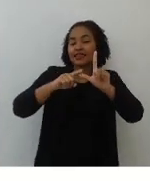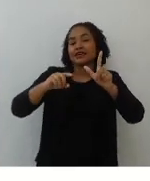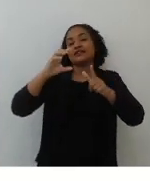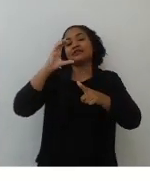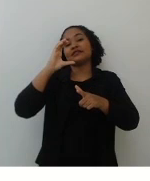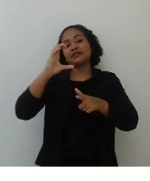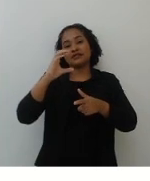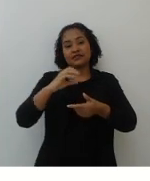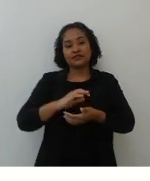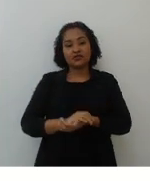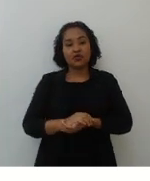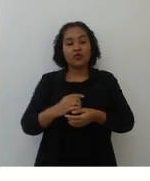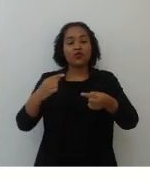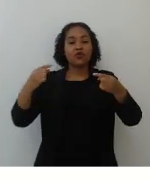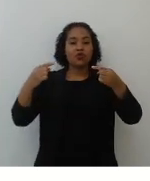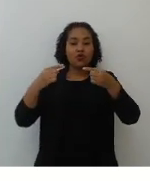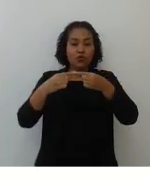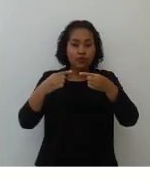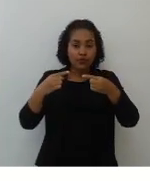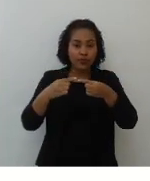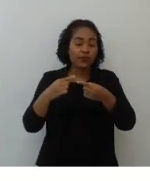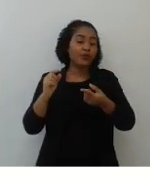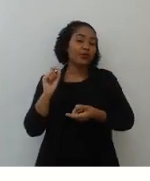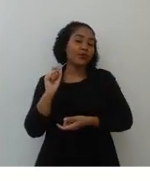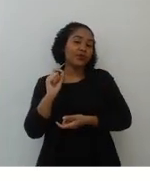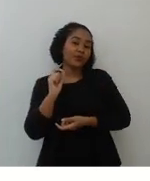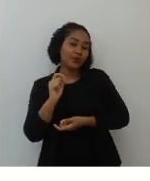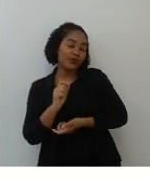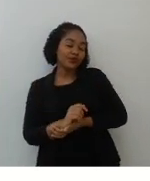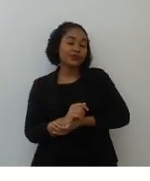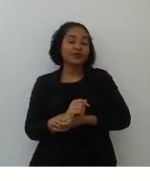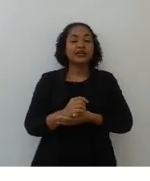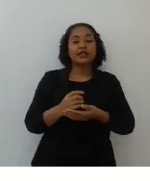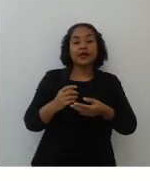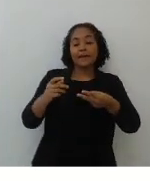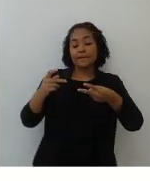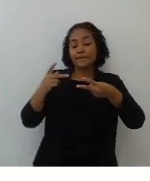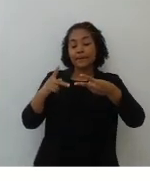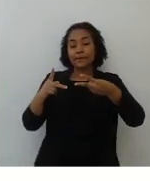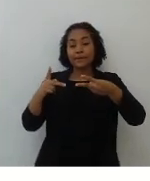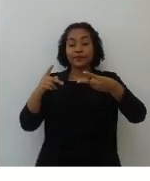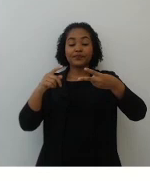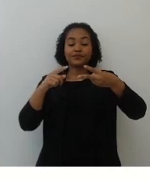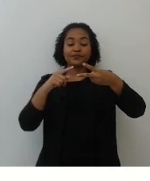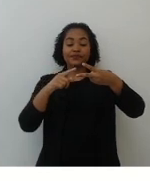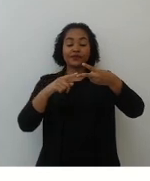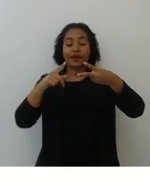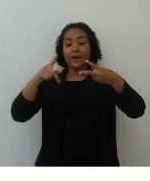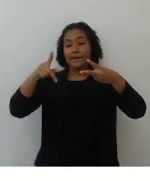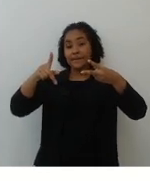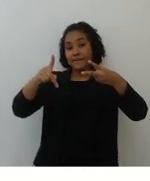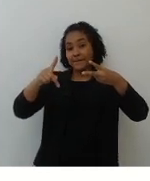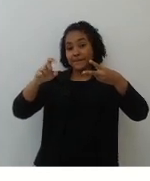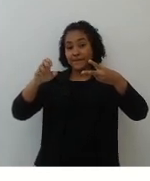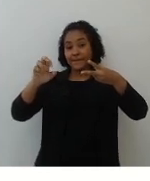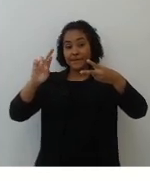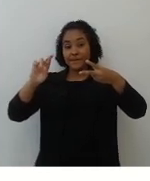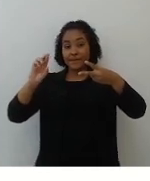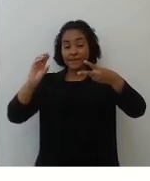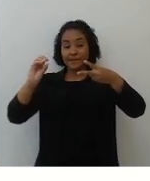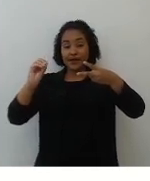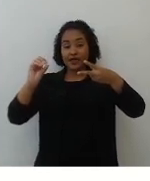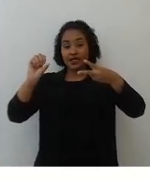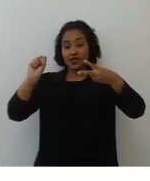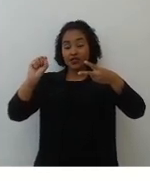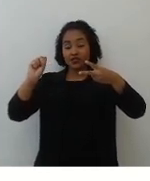C, quando tem ribossomos com síntese de proteína, peroxissomos com a questão da